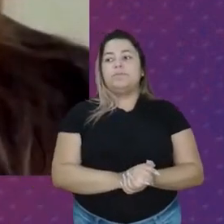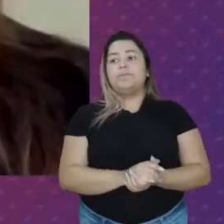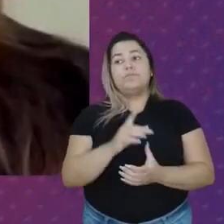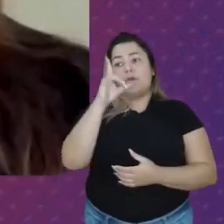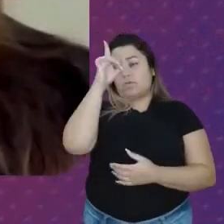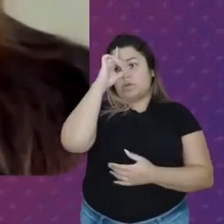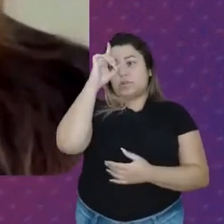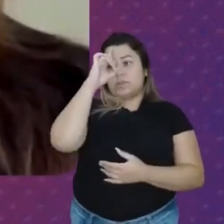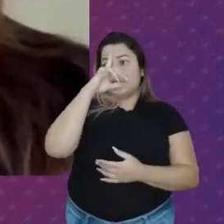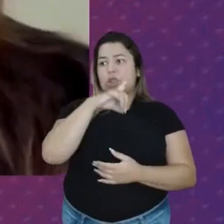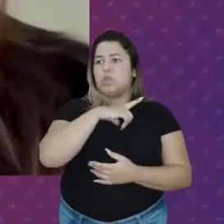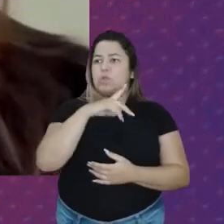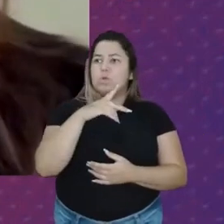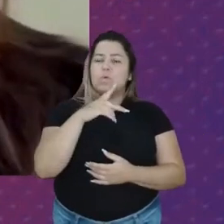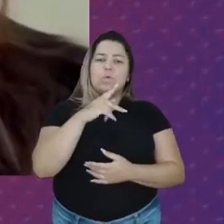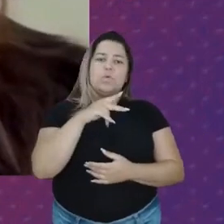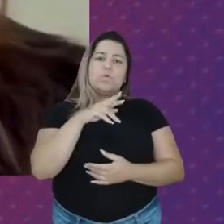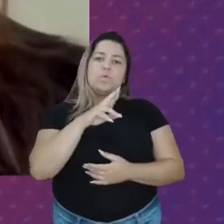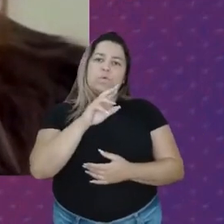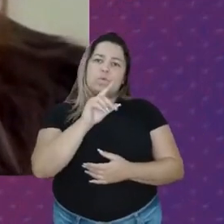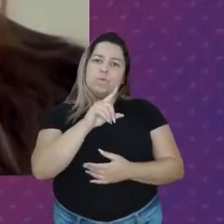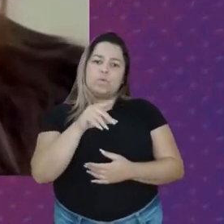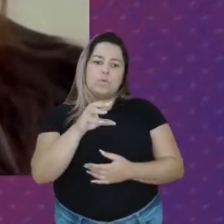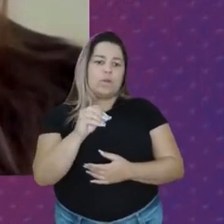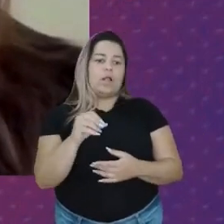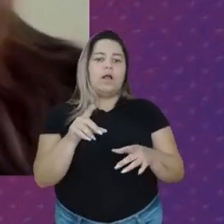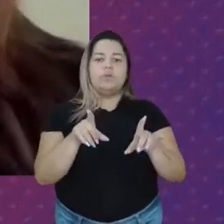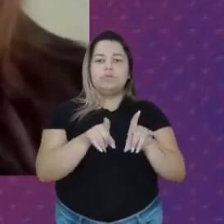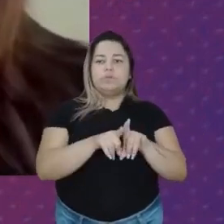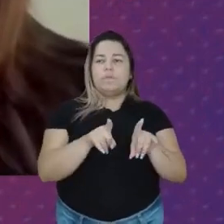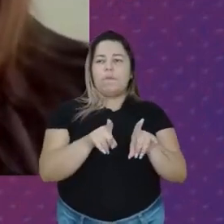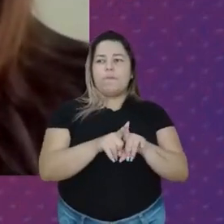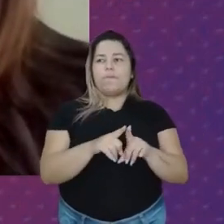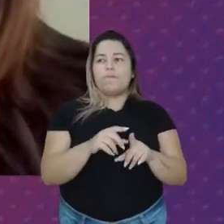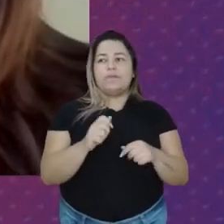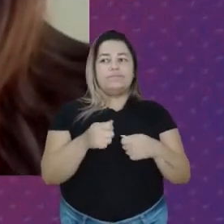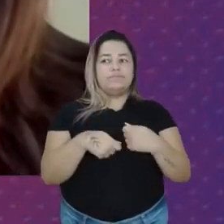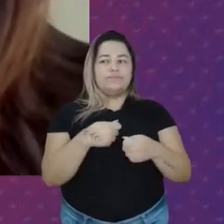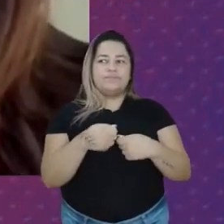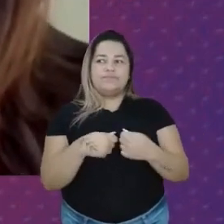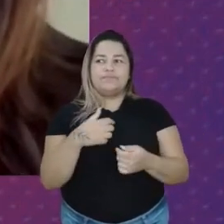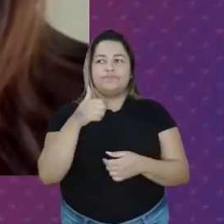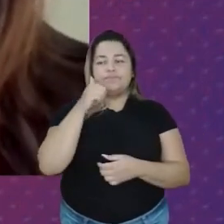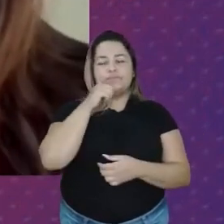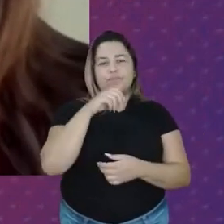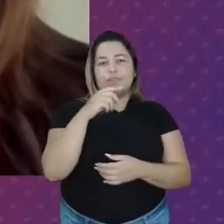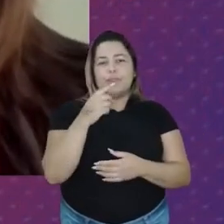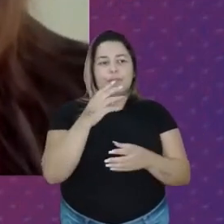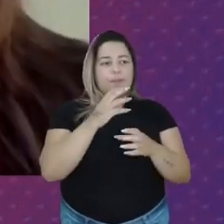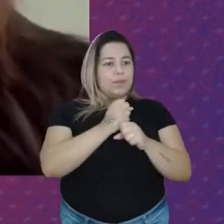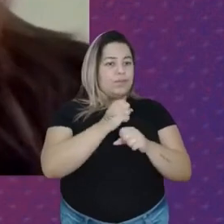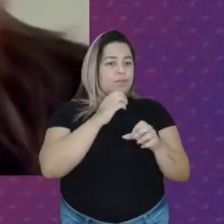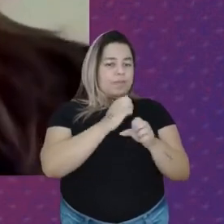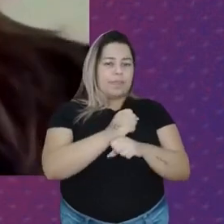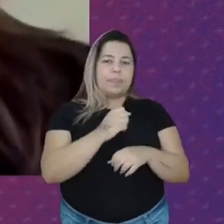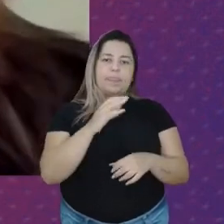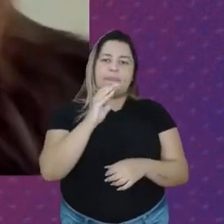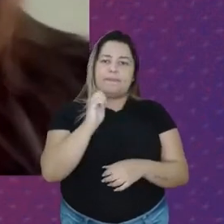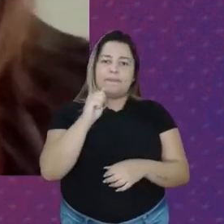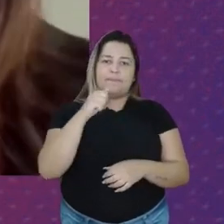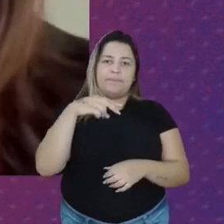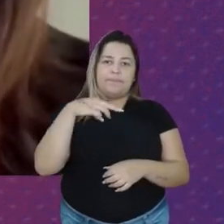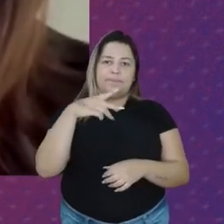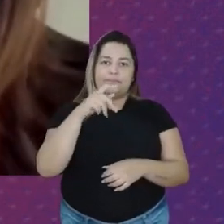porque existe um prazo ali, né? Vocês vão ter que ter uma equipe, um administrador, uma administradora financeira da sua campanha, vão ter que